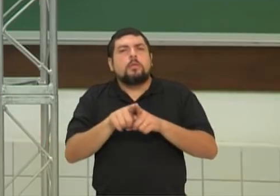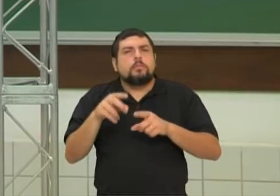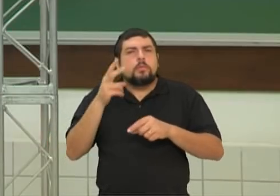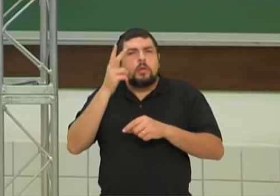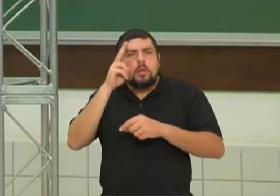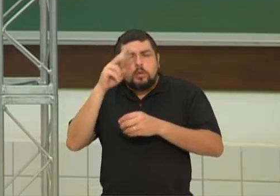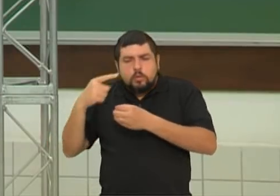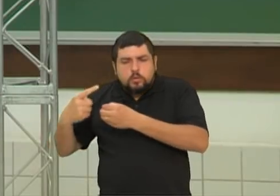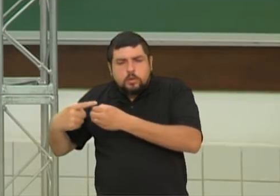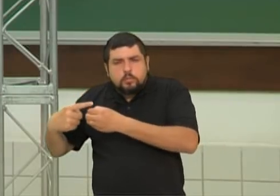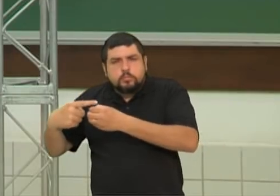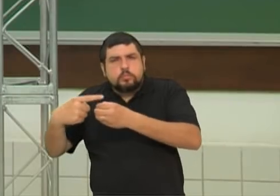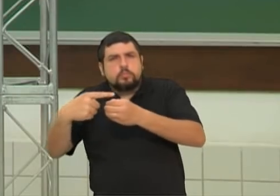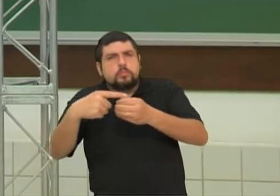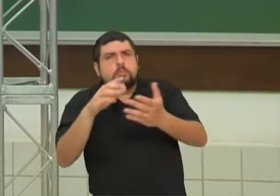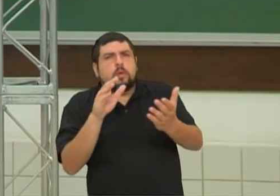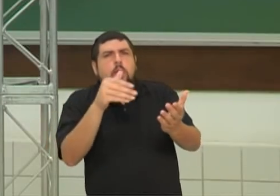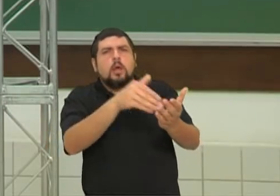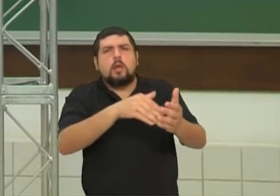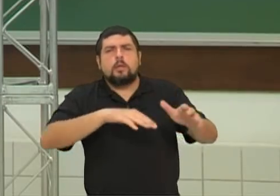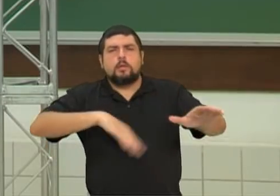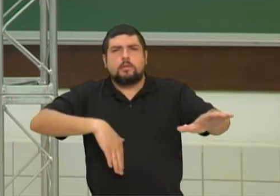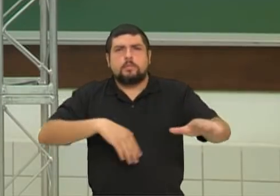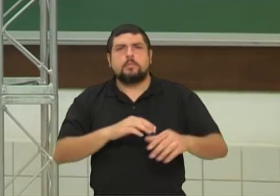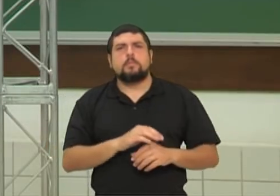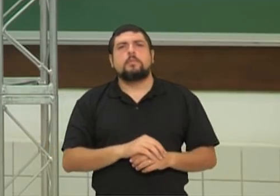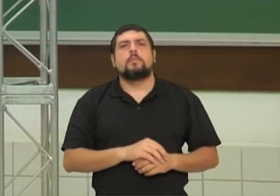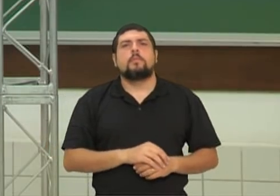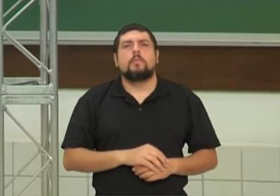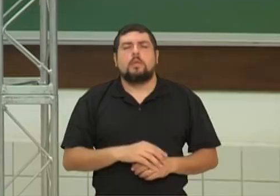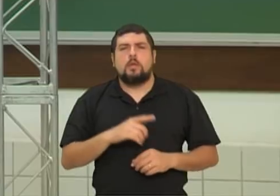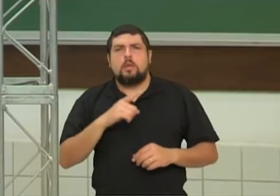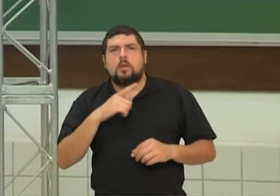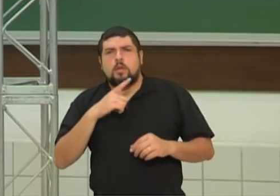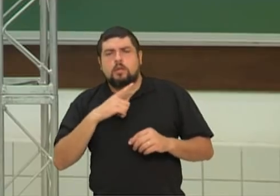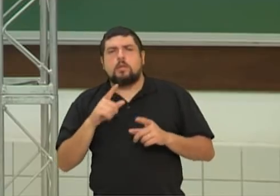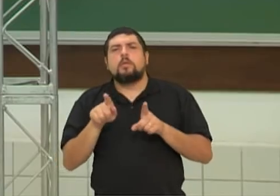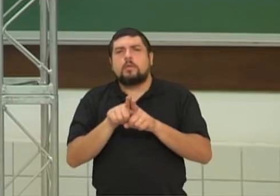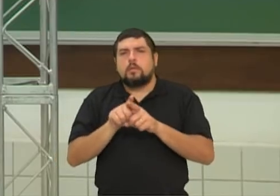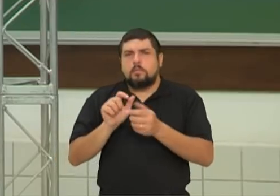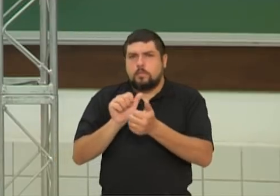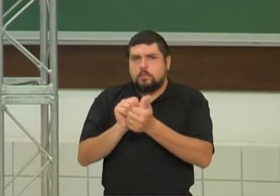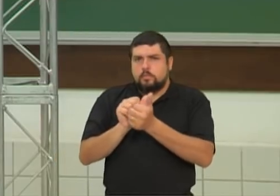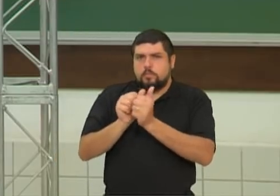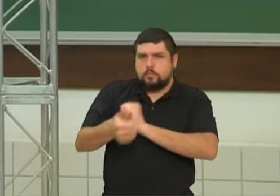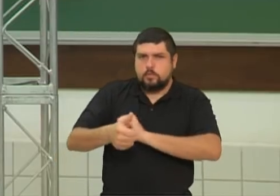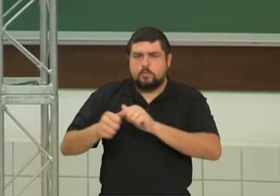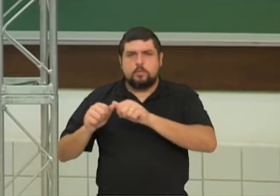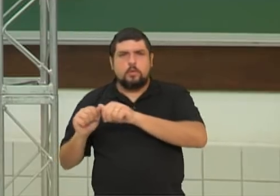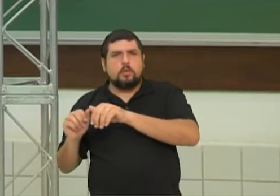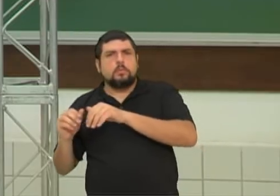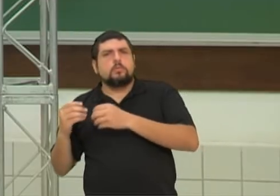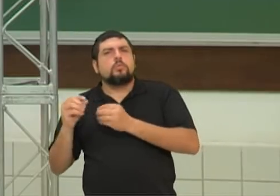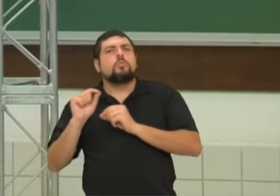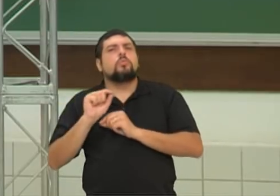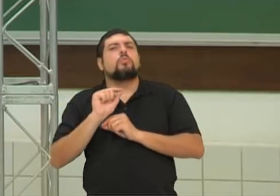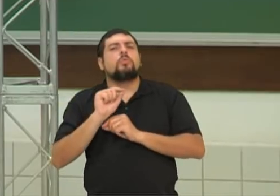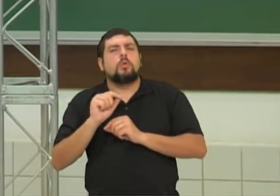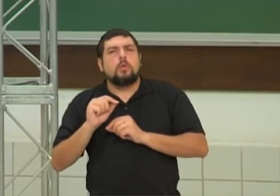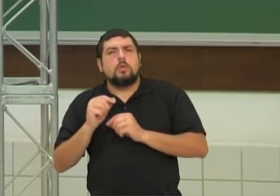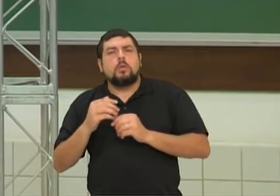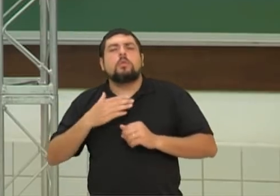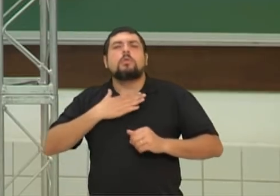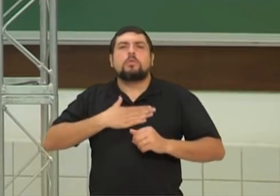litoral. Além dos romeiros, além dos peregrinos, também tem atletas, esportistas que gostam de fazer todo